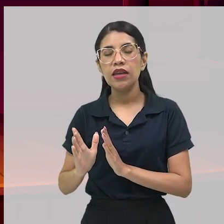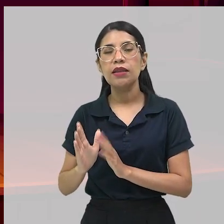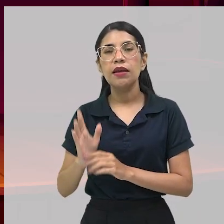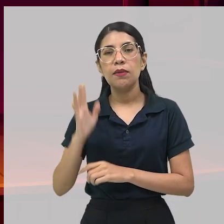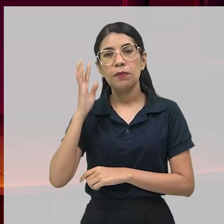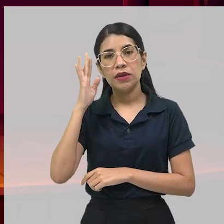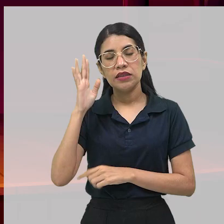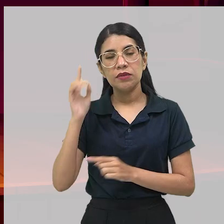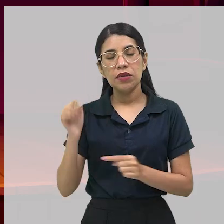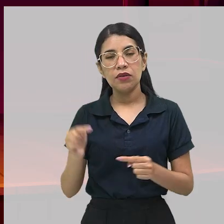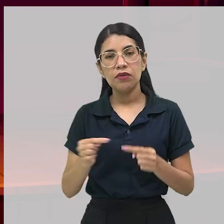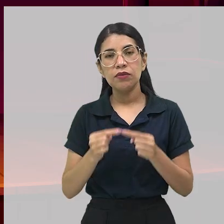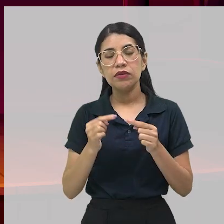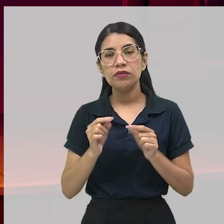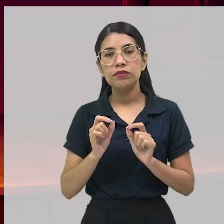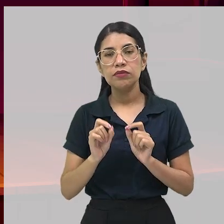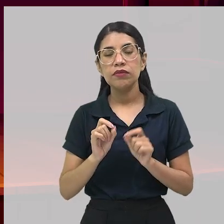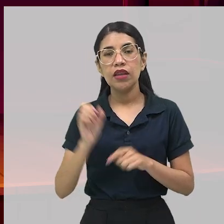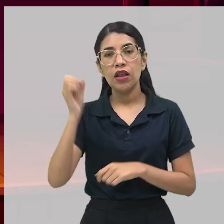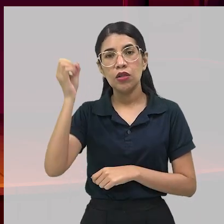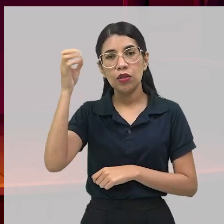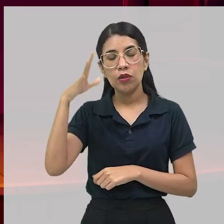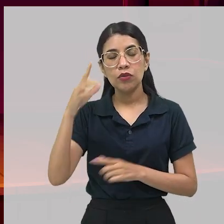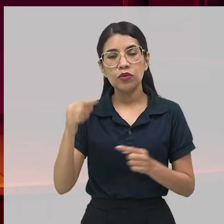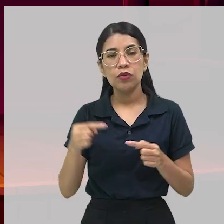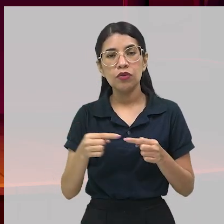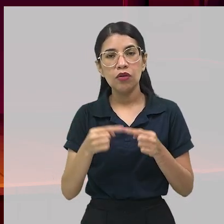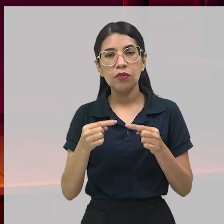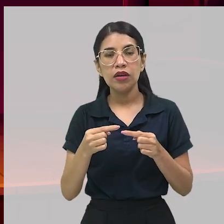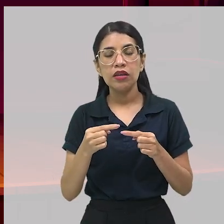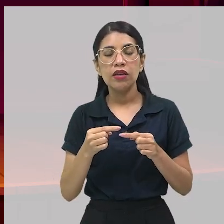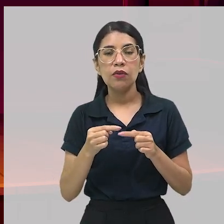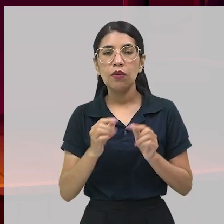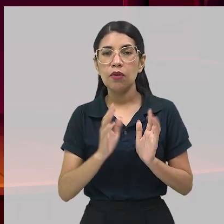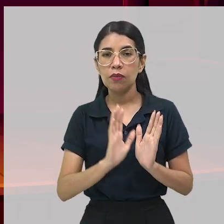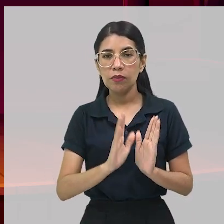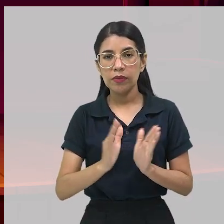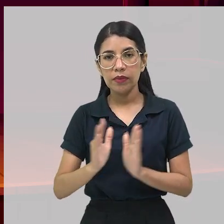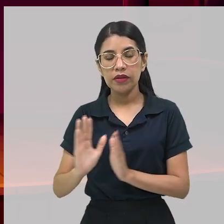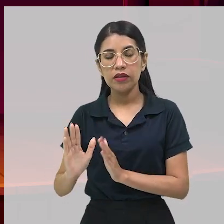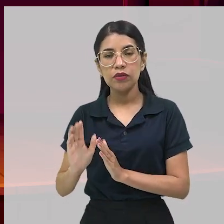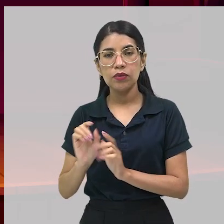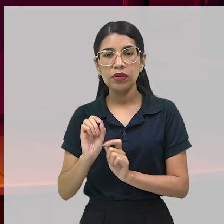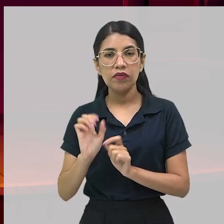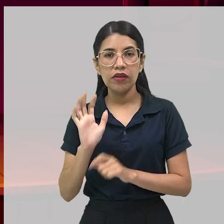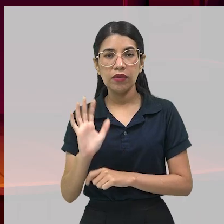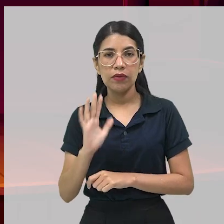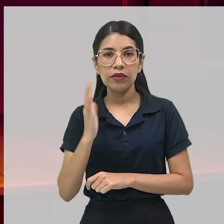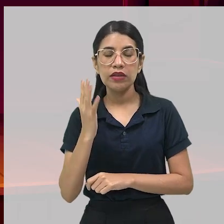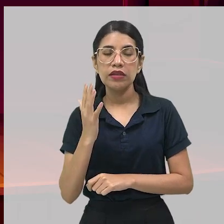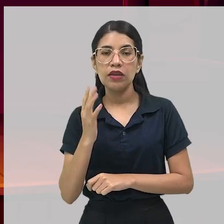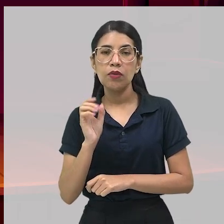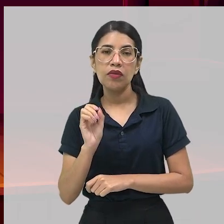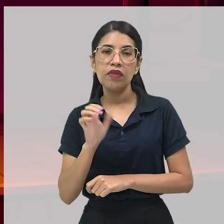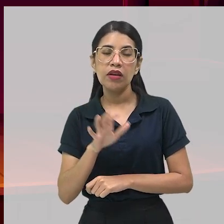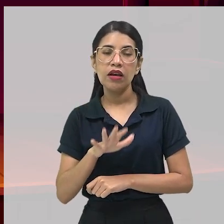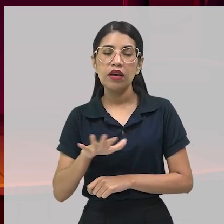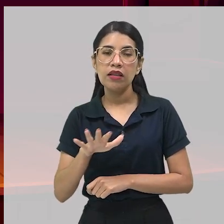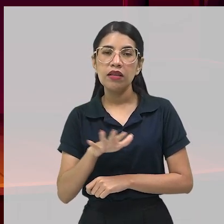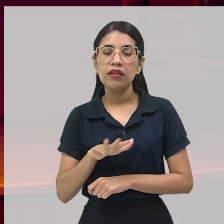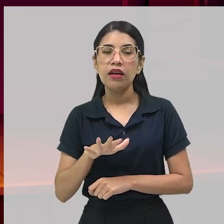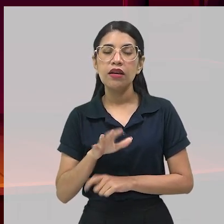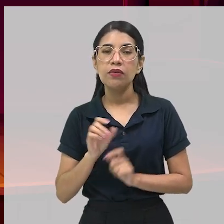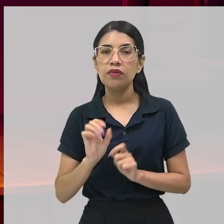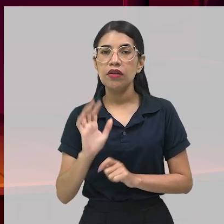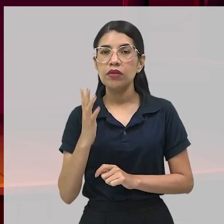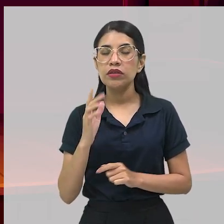de acordo, na verdade, a iluminação é pensada de acordo com cada cena. O que é aquela cena? O que está acontecendo